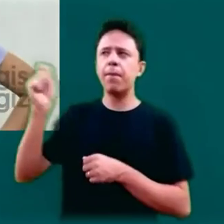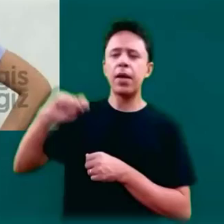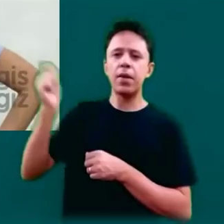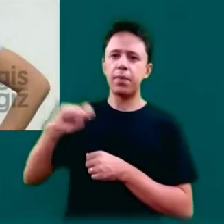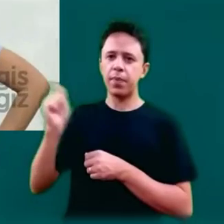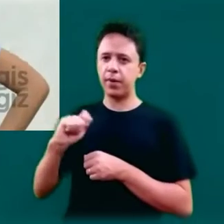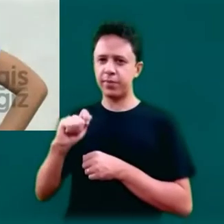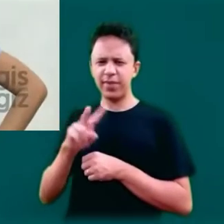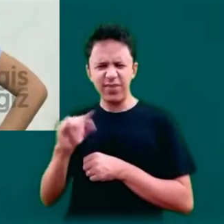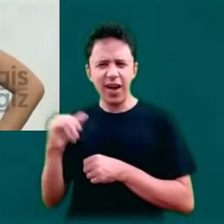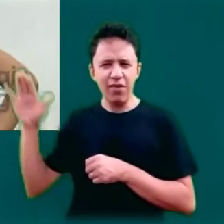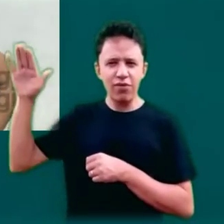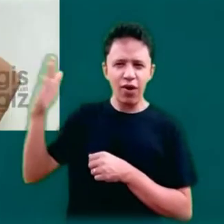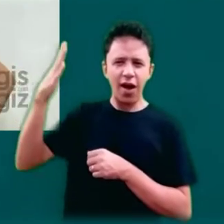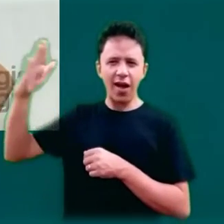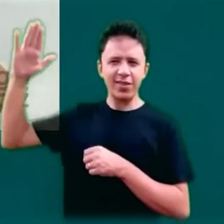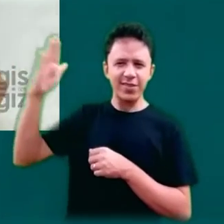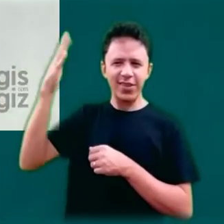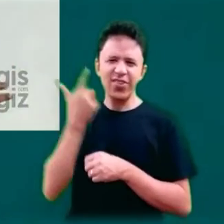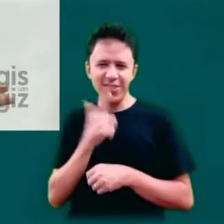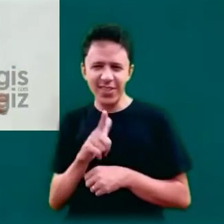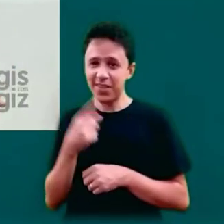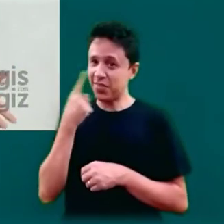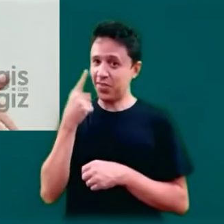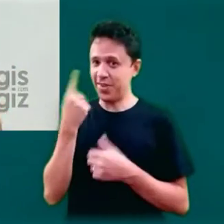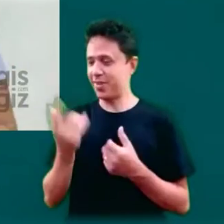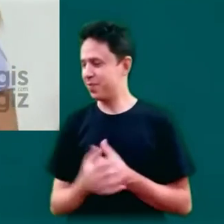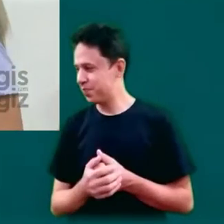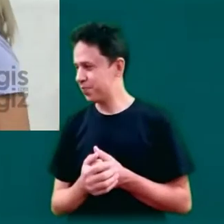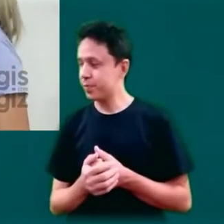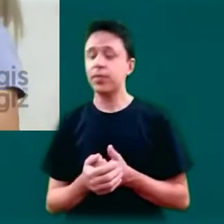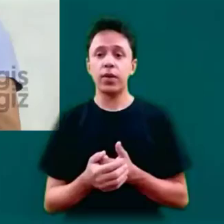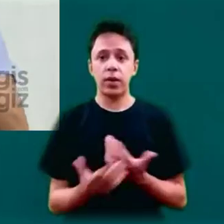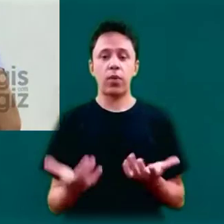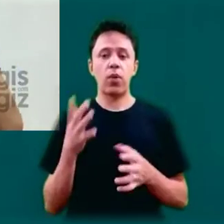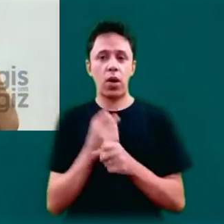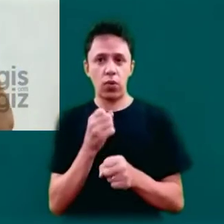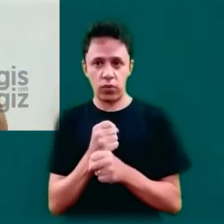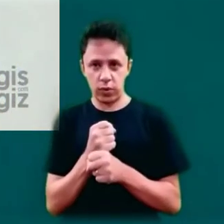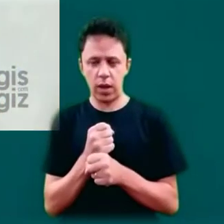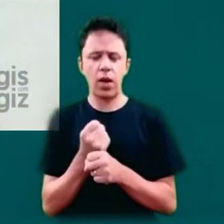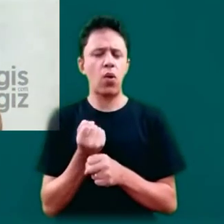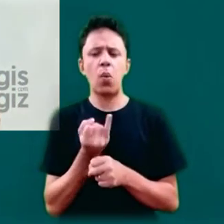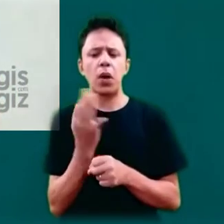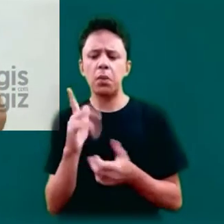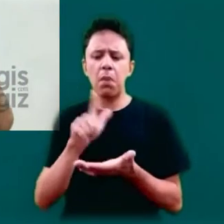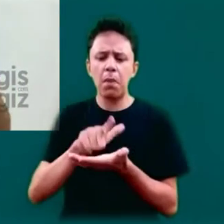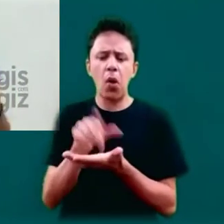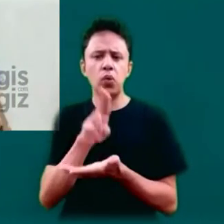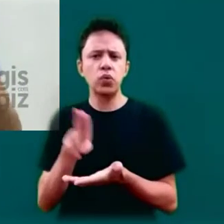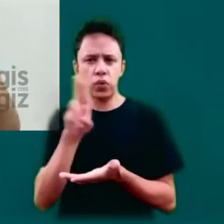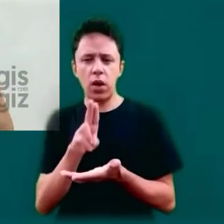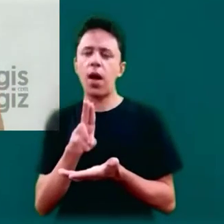pipa. Que diz que não vai voar e os outros estão falando, hein, gente? Não sei. Vamos ver, né? Então, para eu calcular a